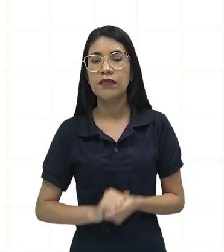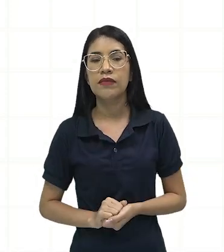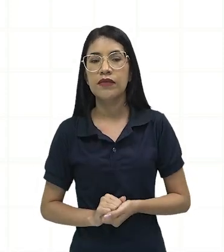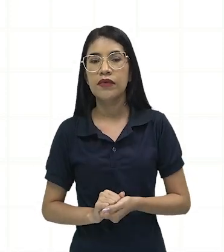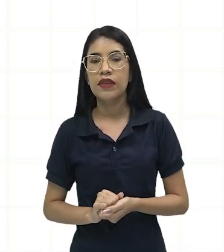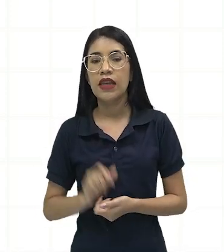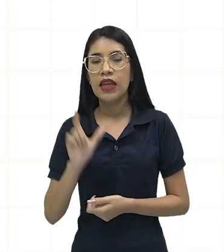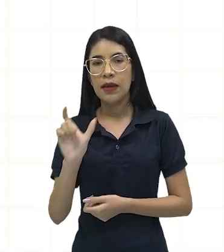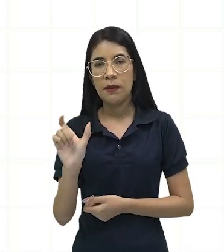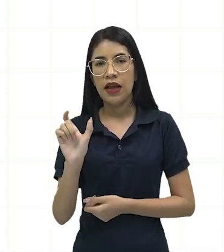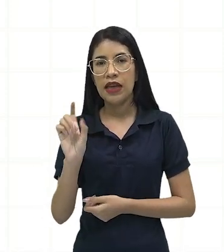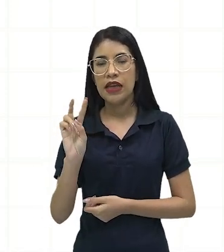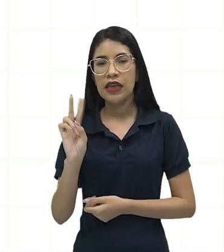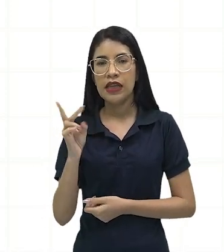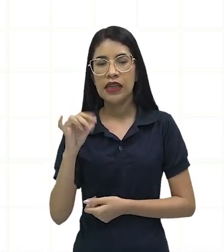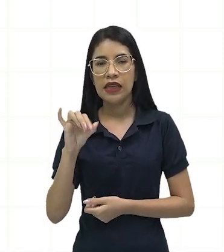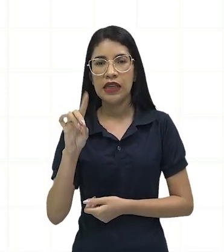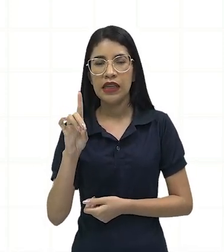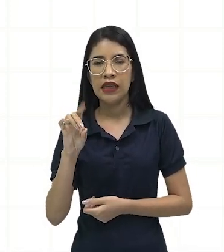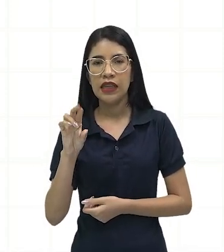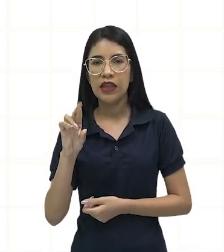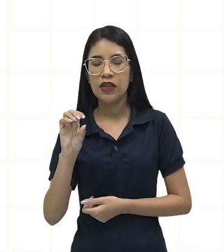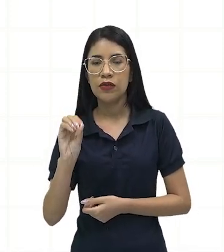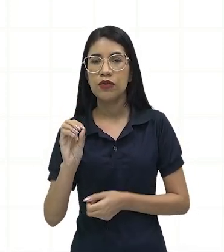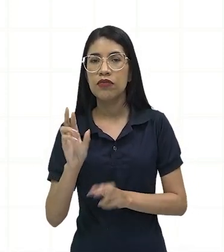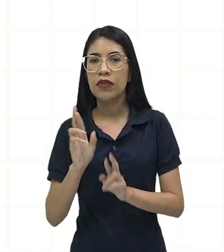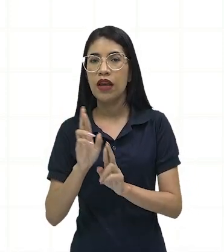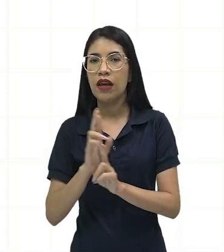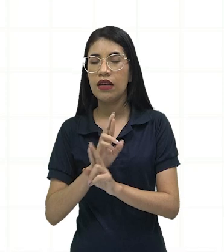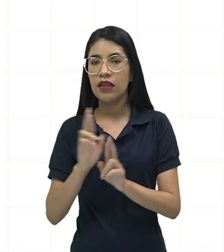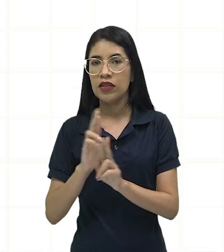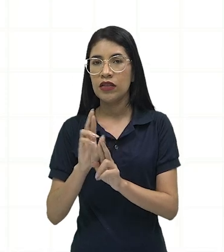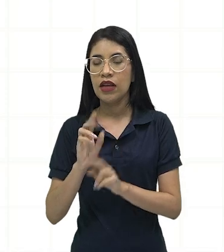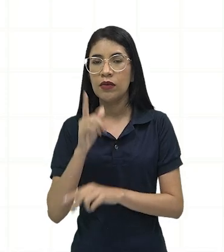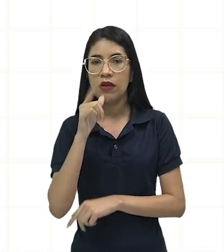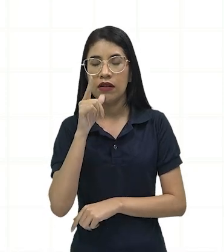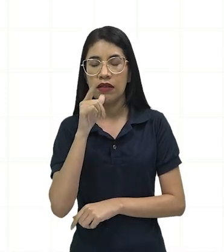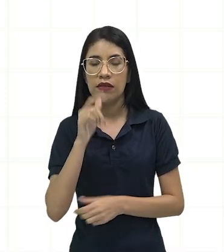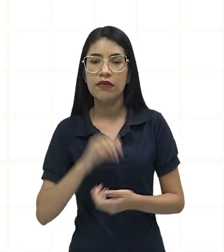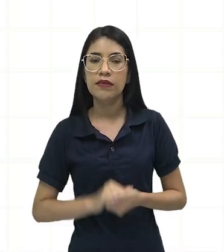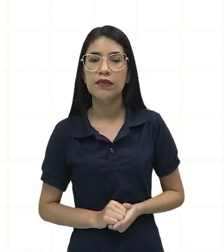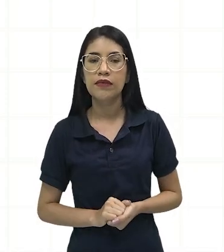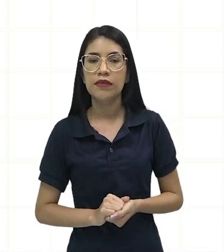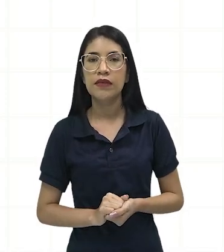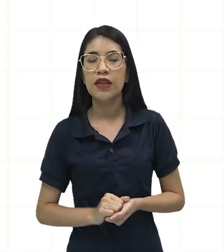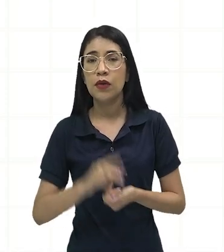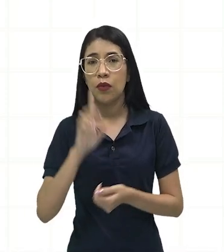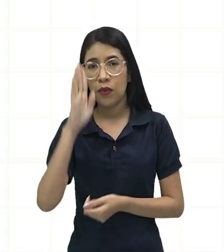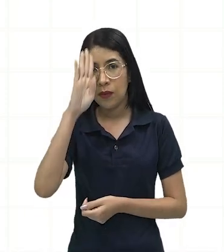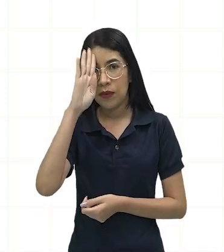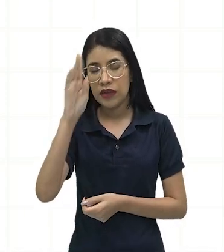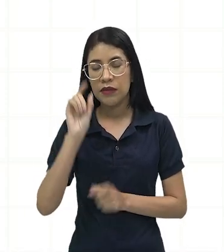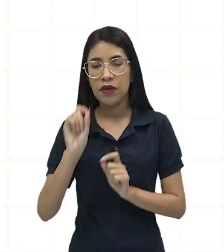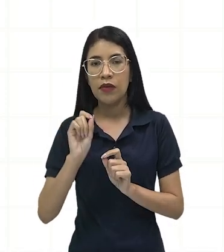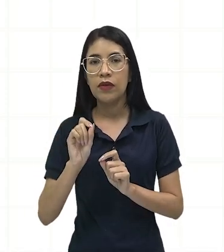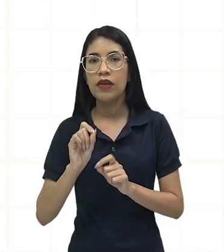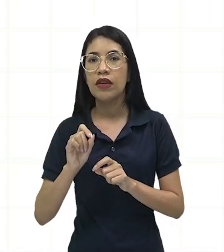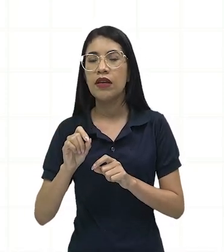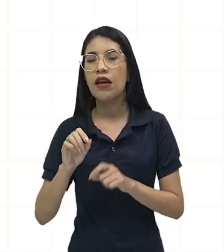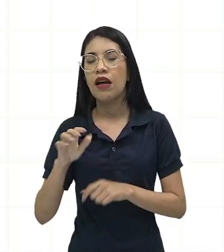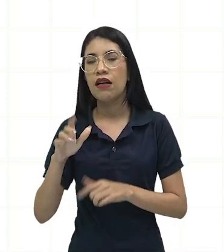prefixo hidro está relacionado com água. Então, a força motriz aqui será a